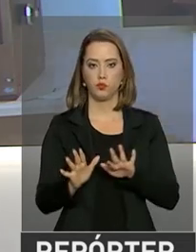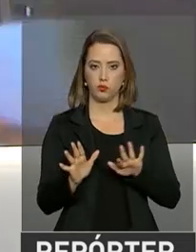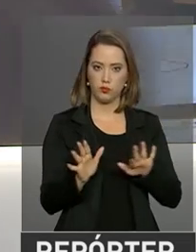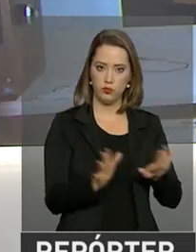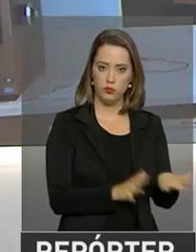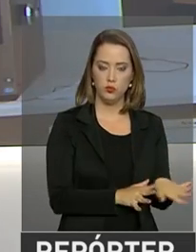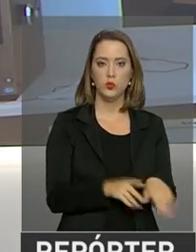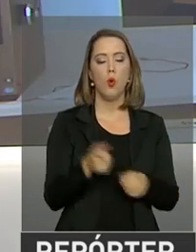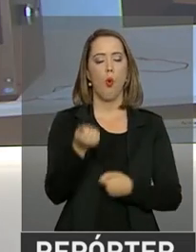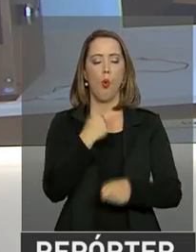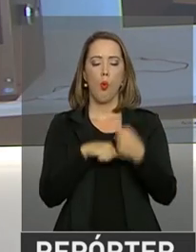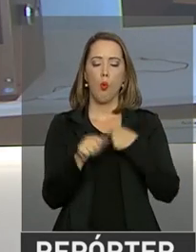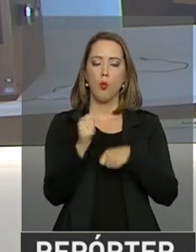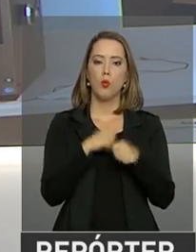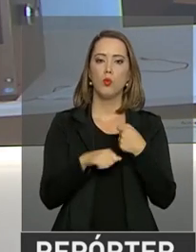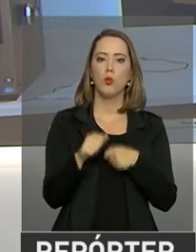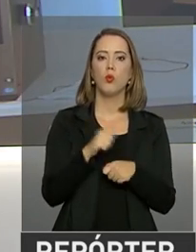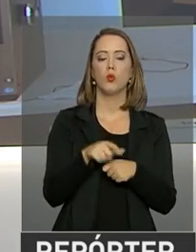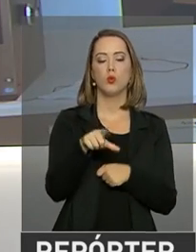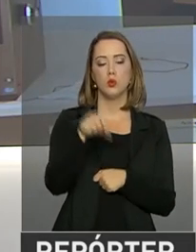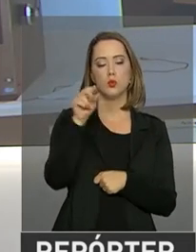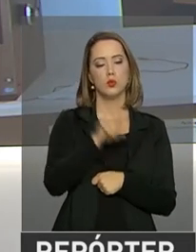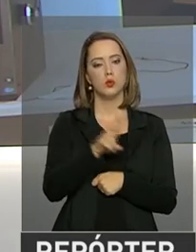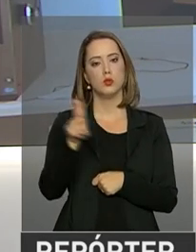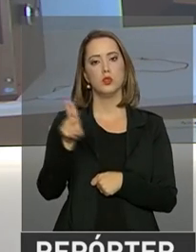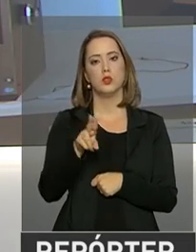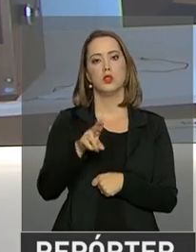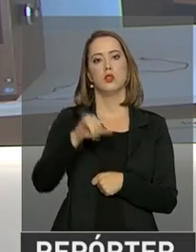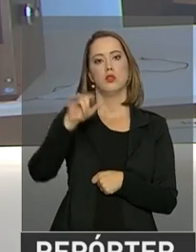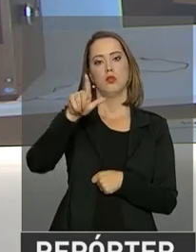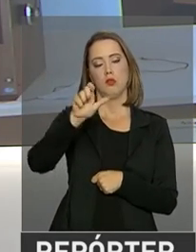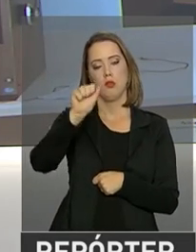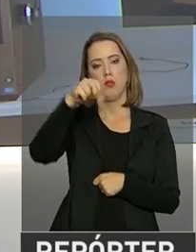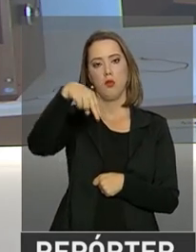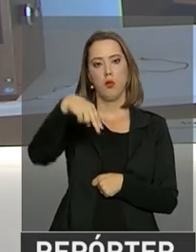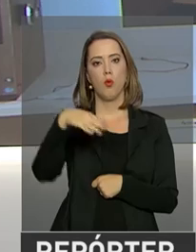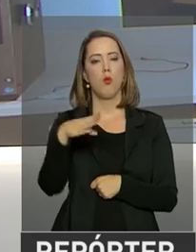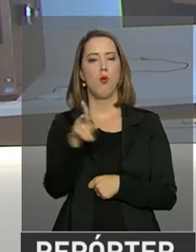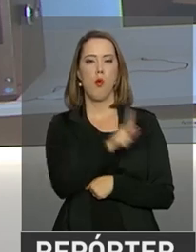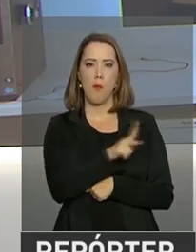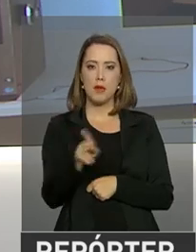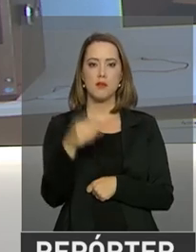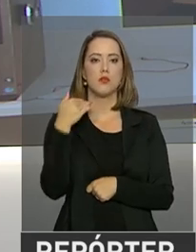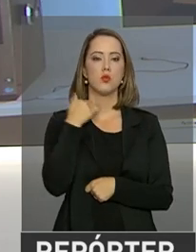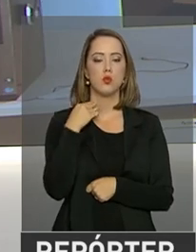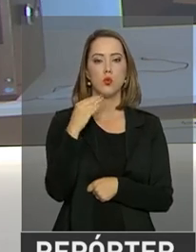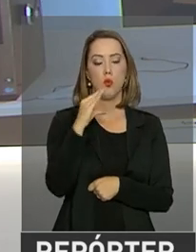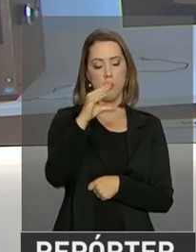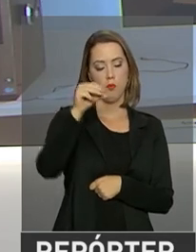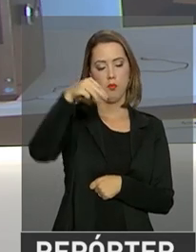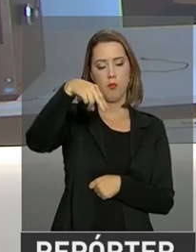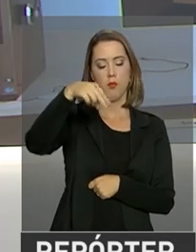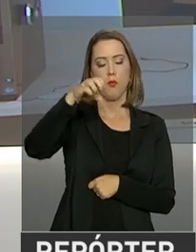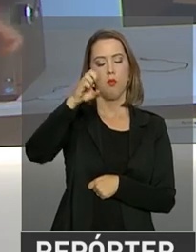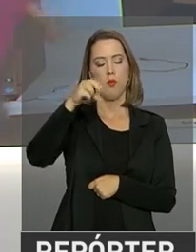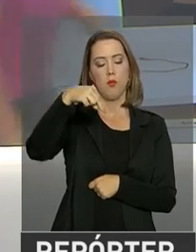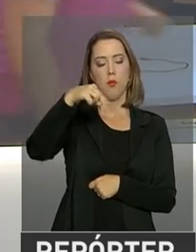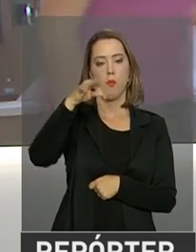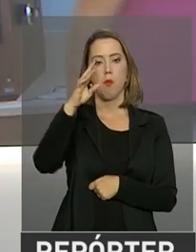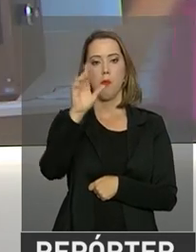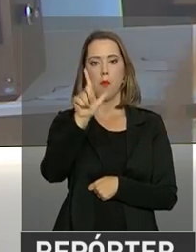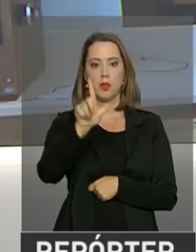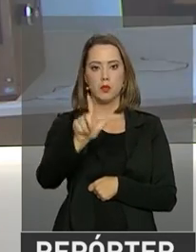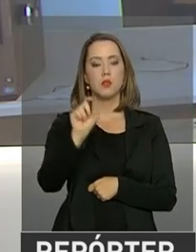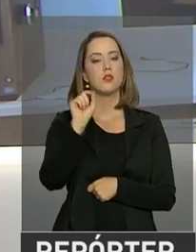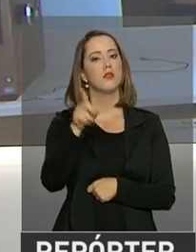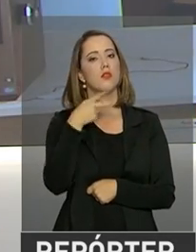istaf indicado pelo Ministro da Fazenda Henrique Meirelles para a presidência do Banco Central afirmou Hoje durante Sabatina na comissão de